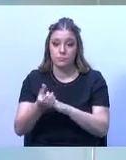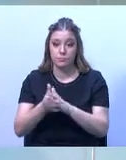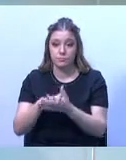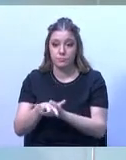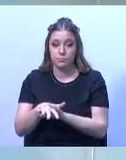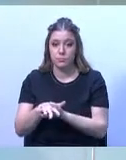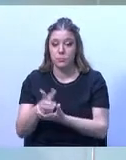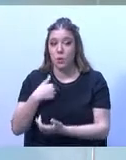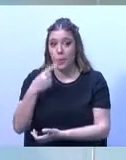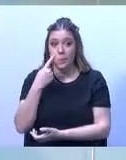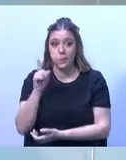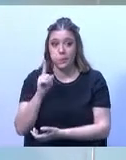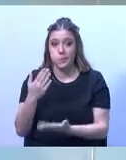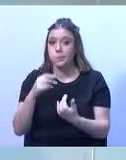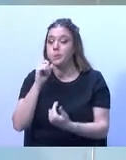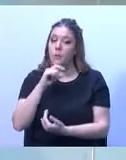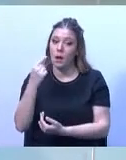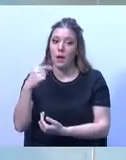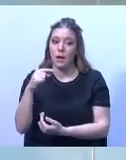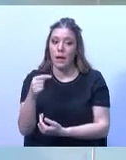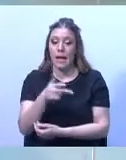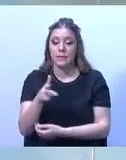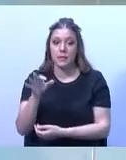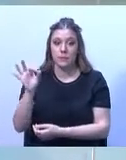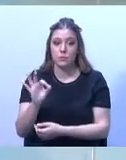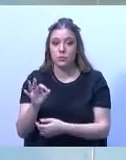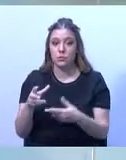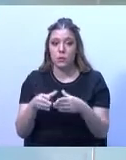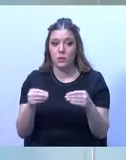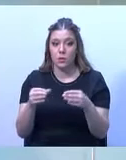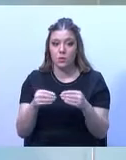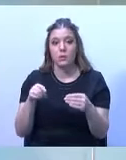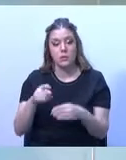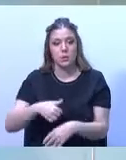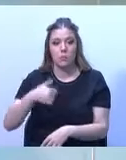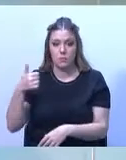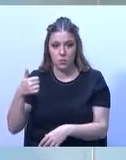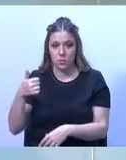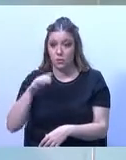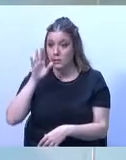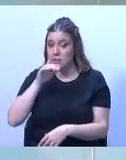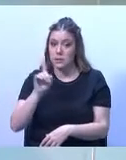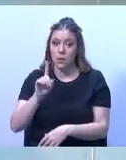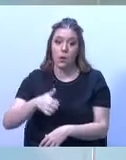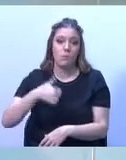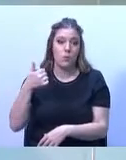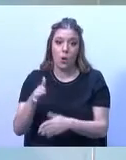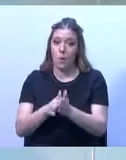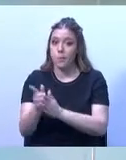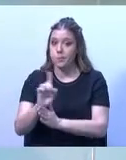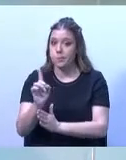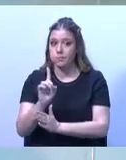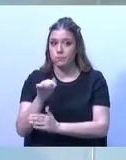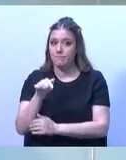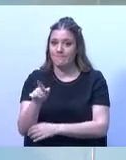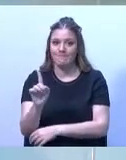eu não conheço, mas provavelmente existe, a 100% algodão, seria o ideal. Se não, é preferível não usar do que usar